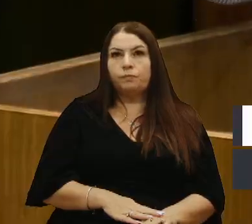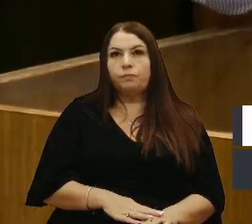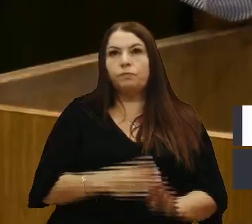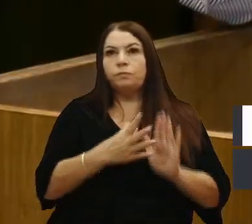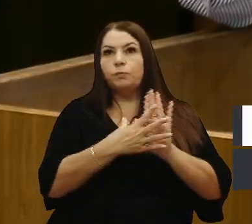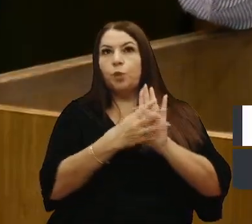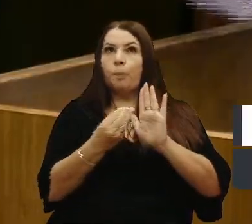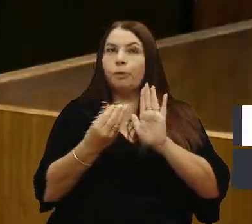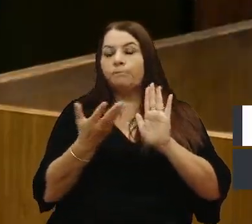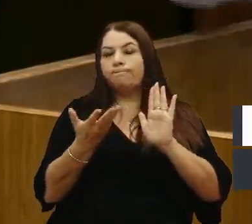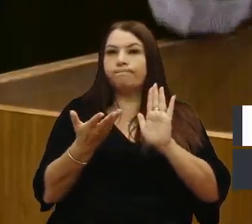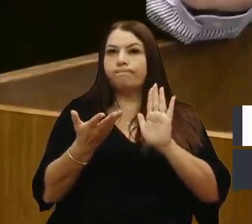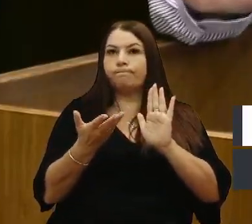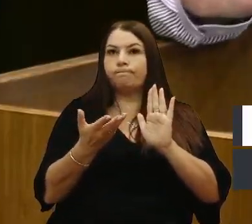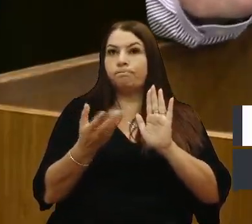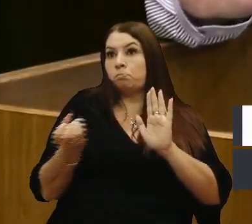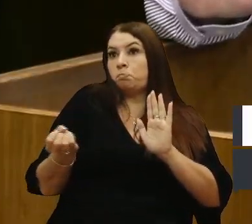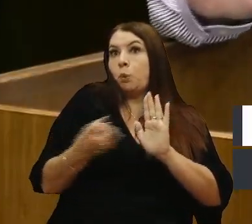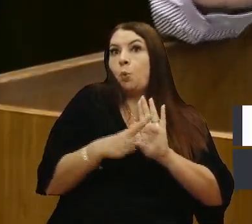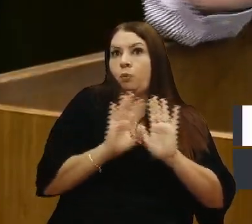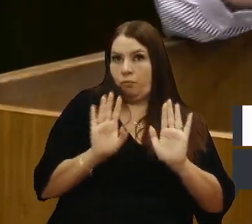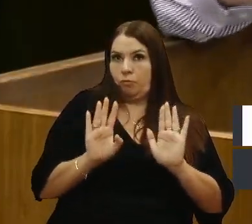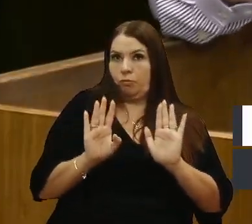modelos mais modernos,